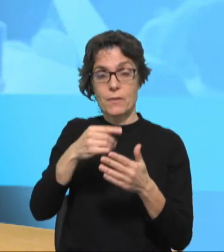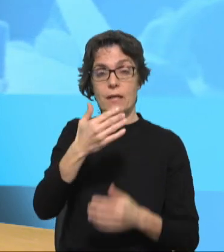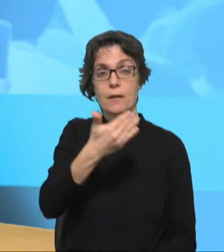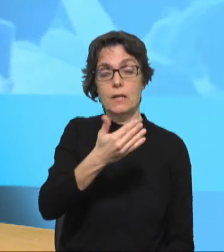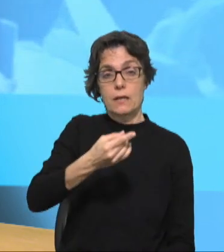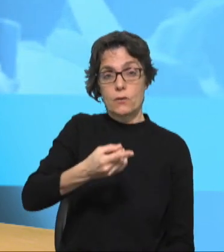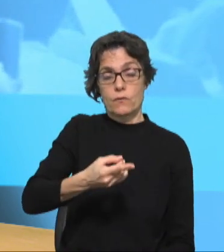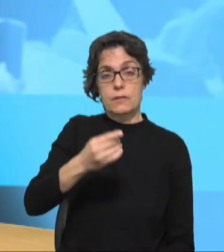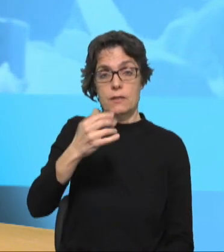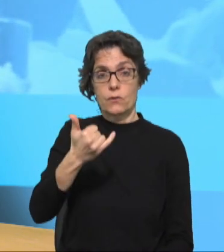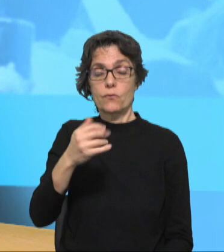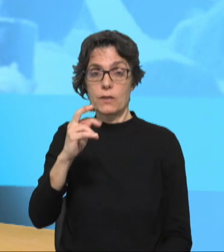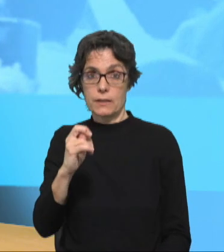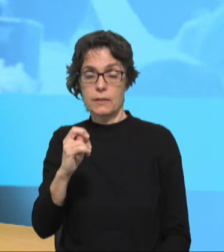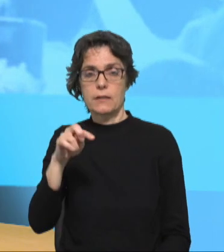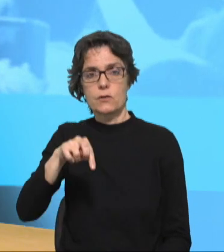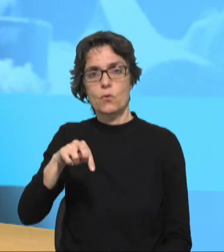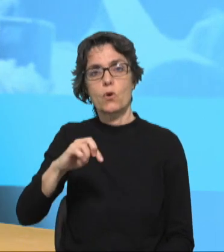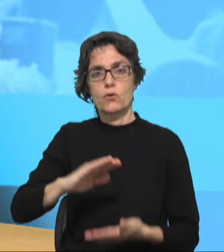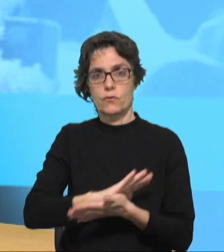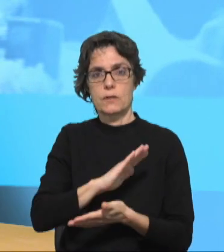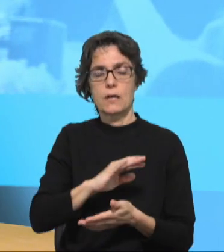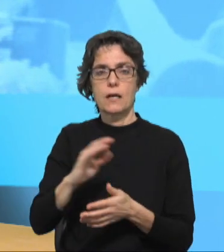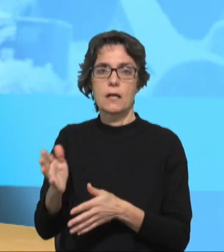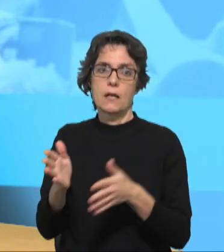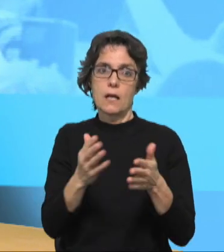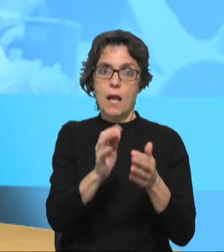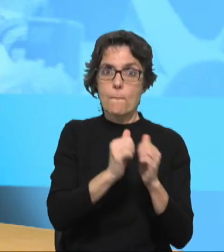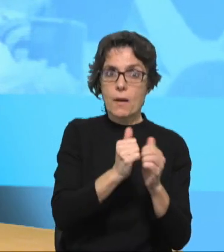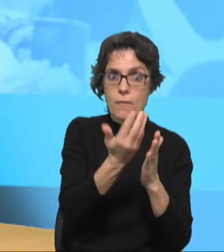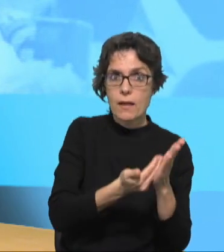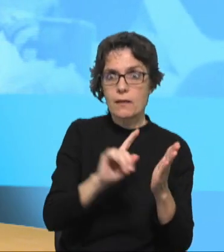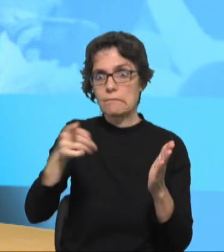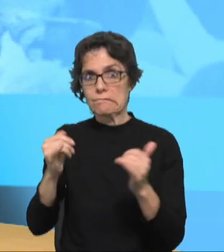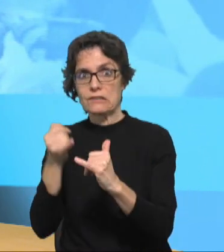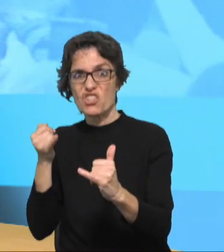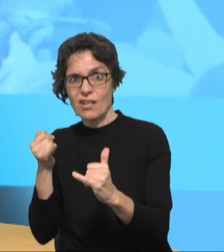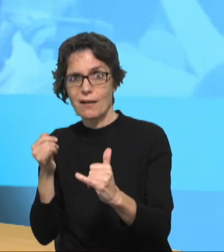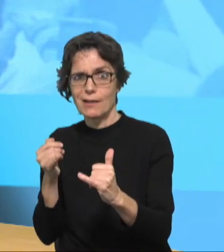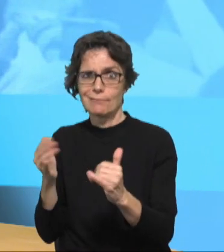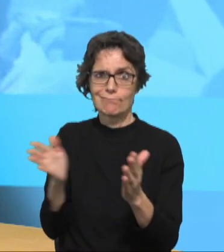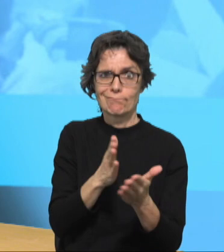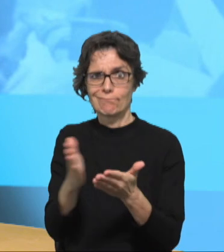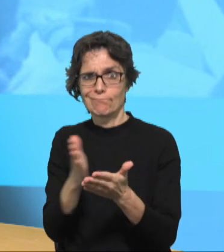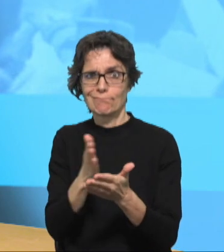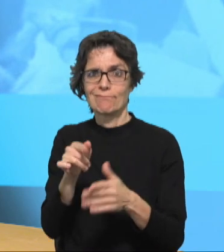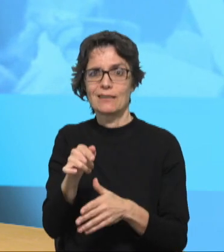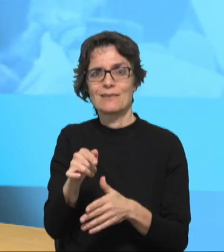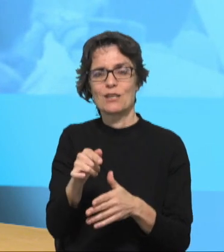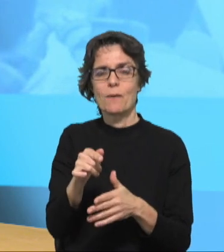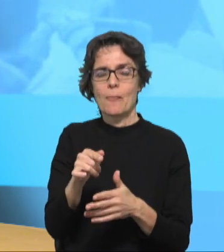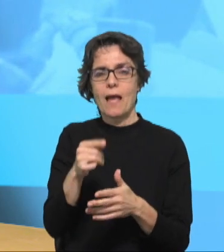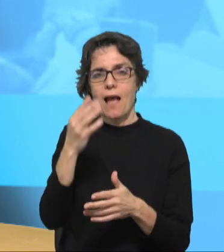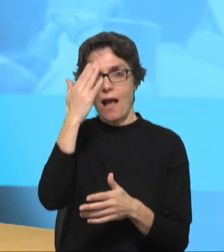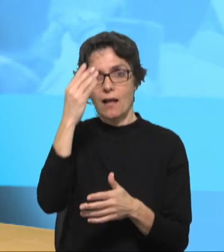Defesa tem um pé no papel, outro pé no digital. É a transformação, esta passagem quase